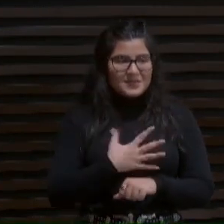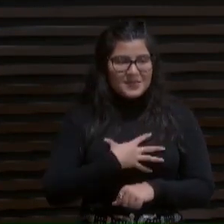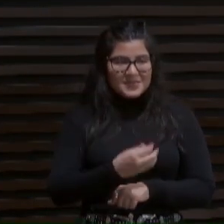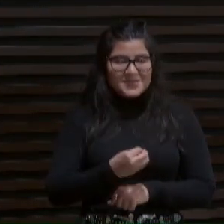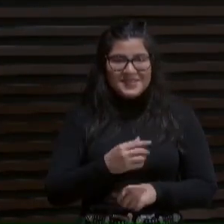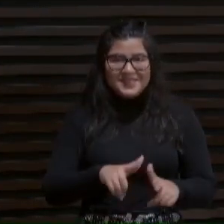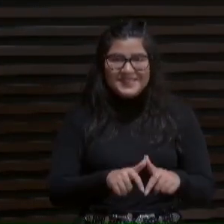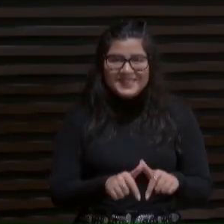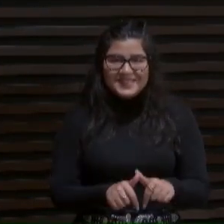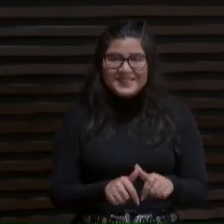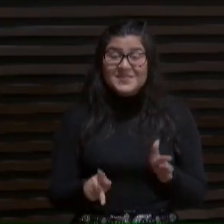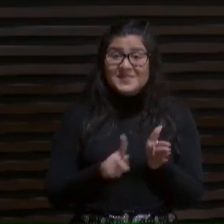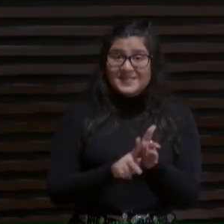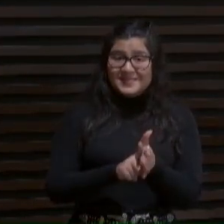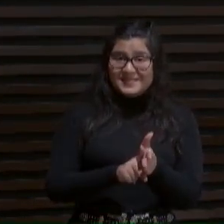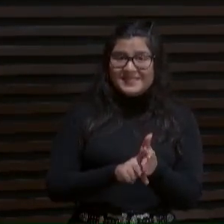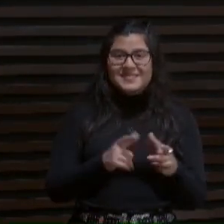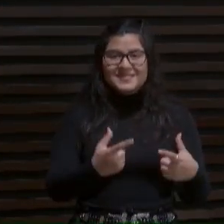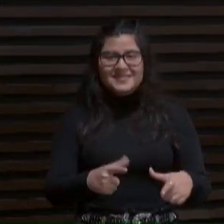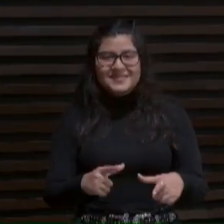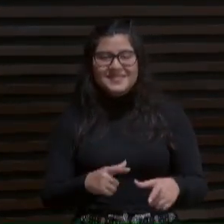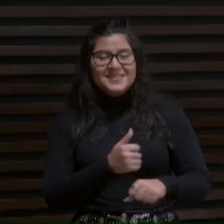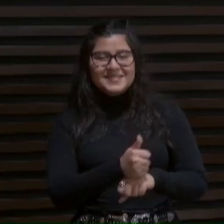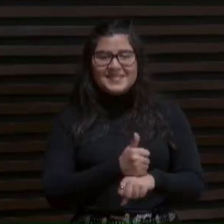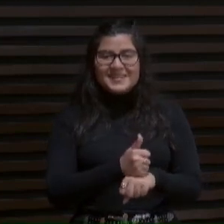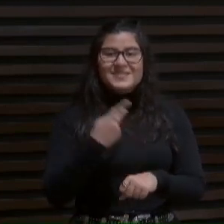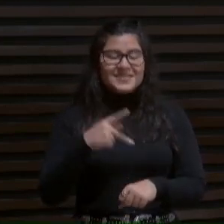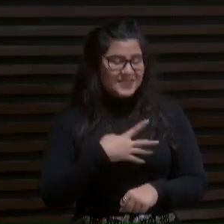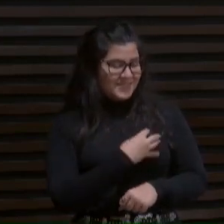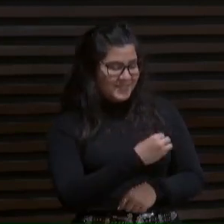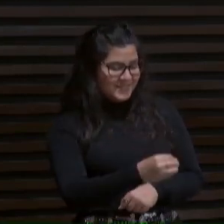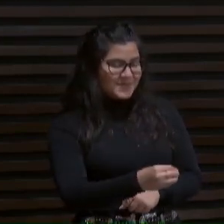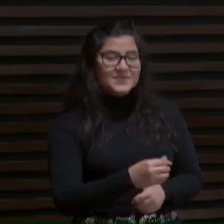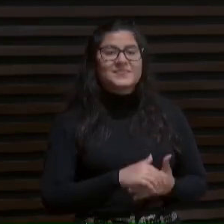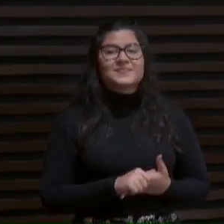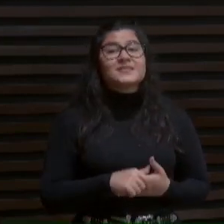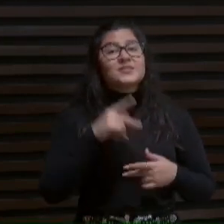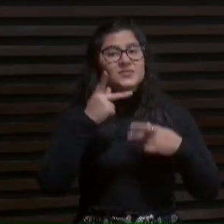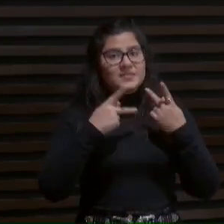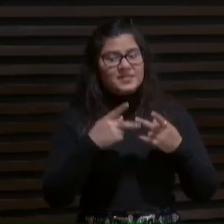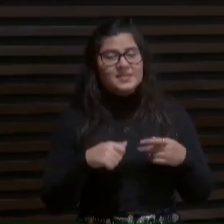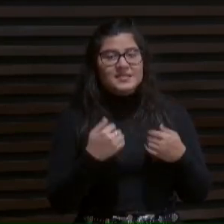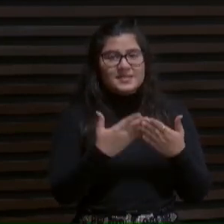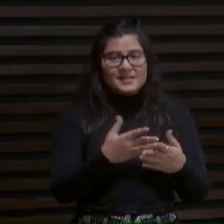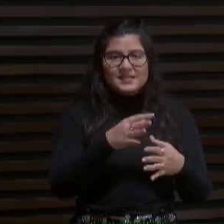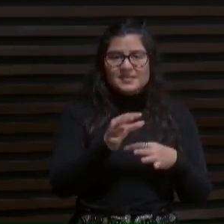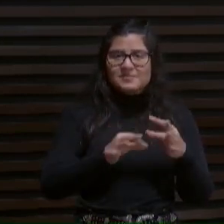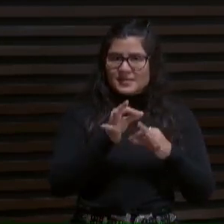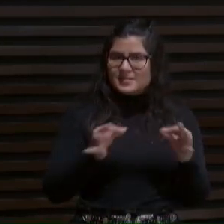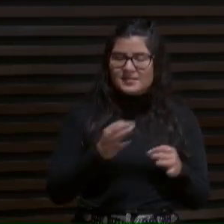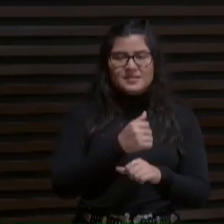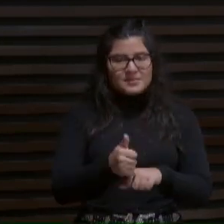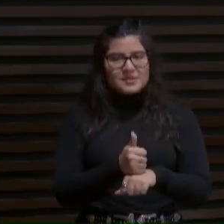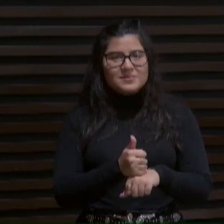A posse desse lugar é de Abraão e seus descendentes. Eu falei para Abraão que eu ia dar essa terra como posse dele.